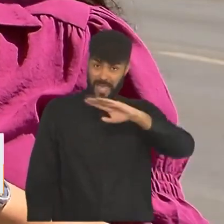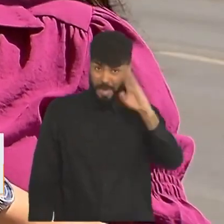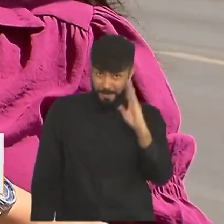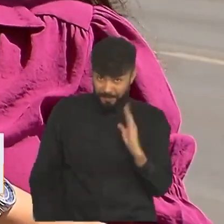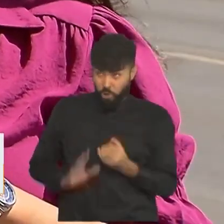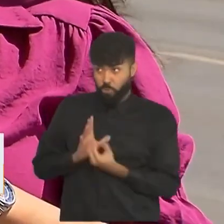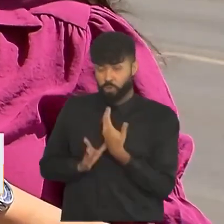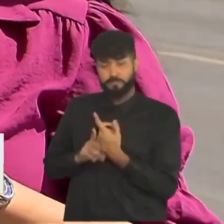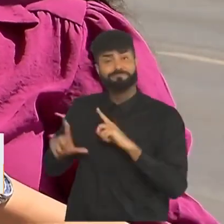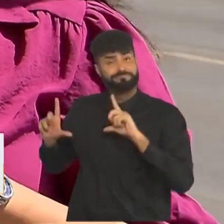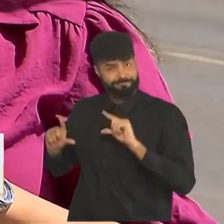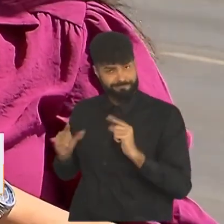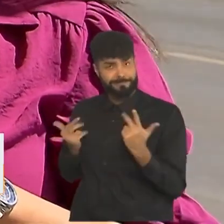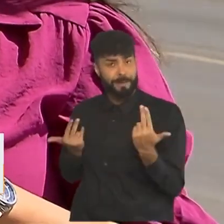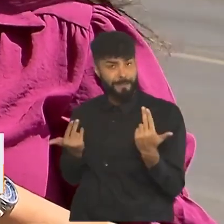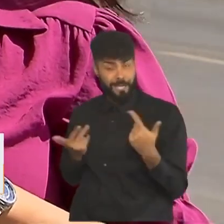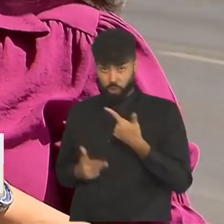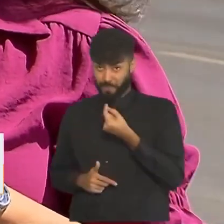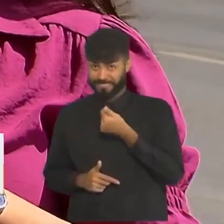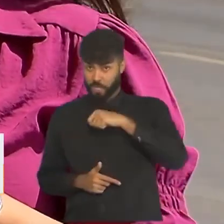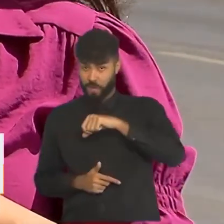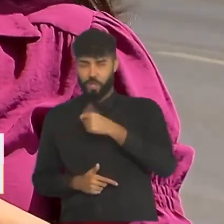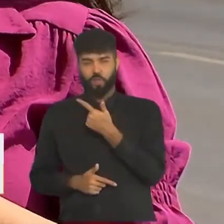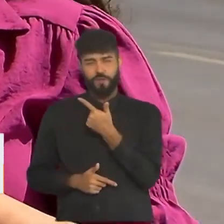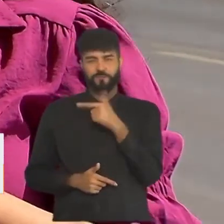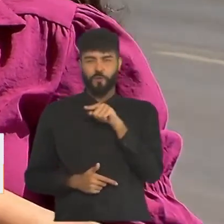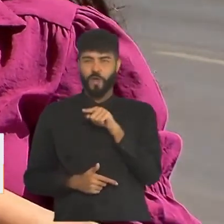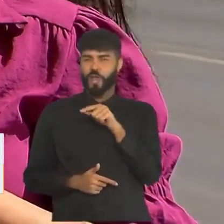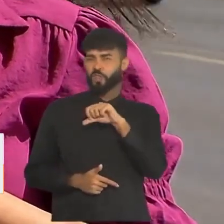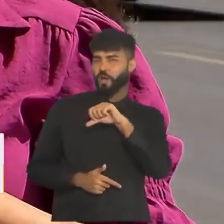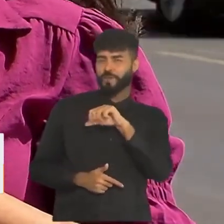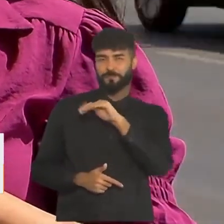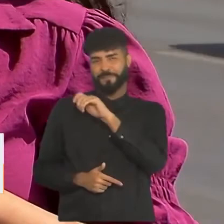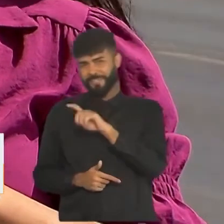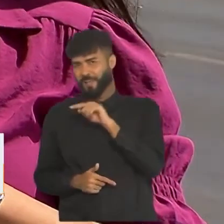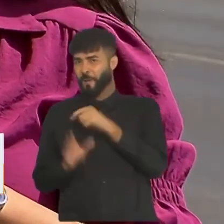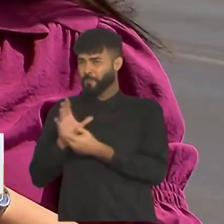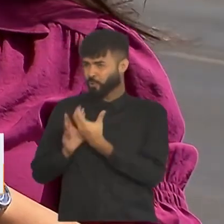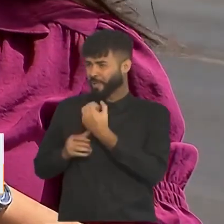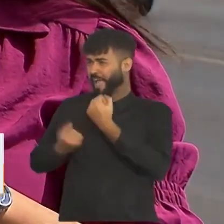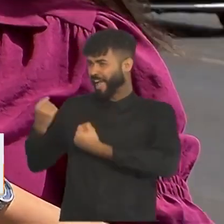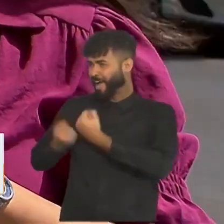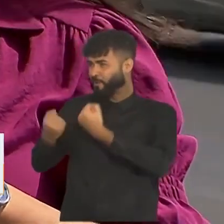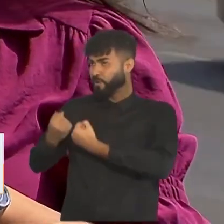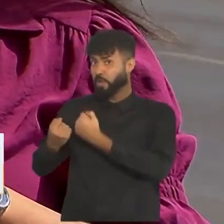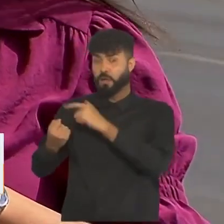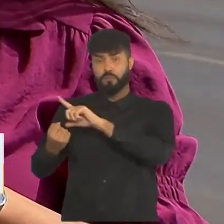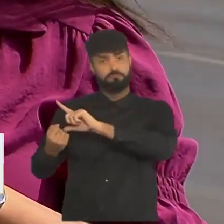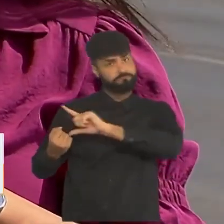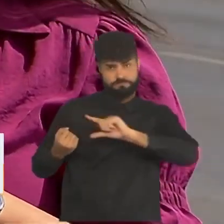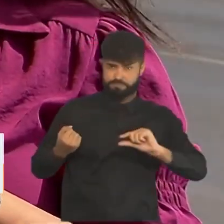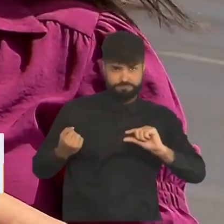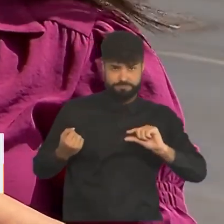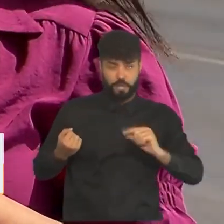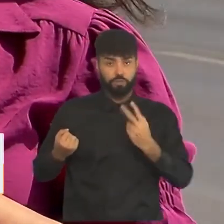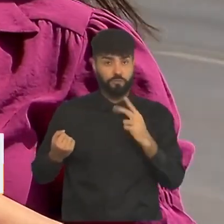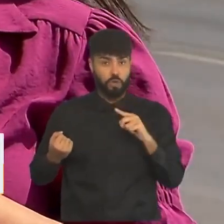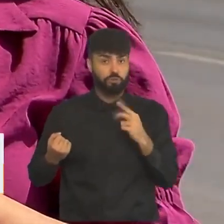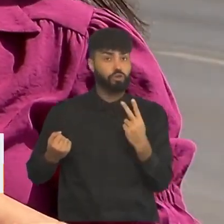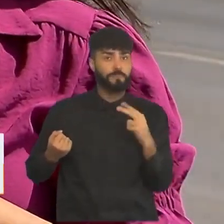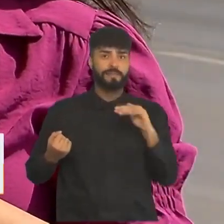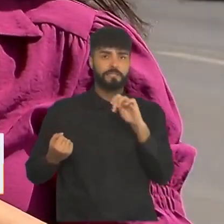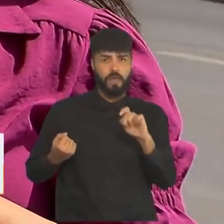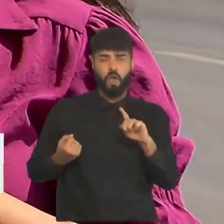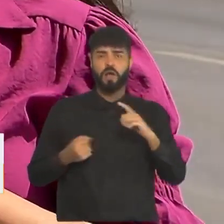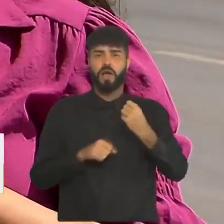Em 2019, foram 2 milhões e 900 mil veículos produzidos. Esse total caiu para 2 milhões e 200 mil